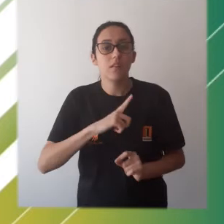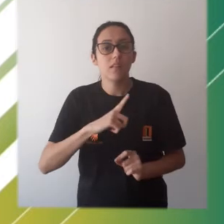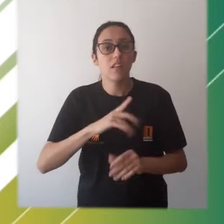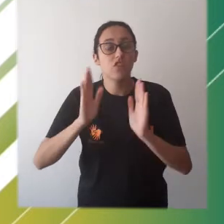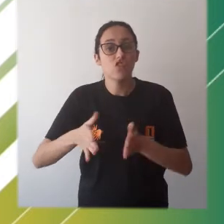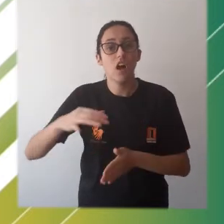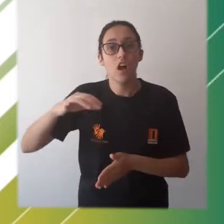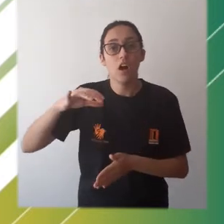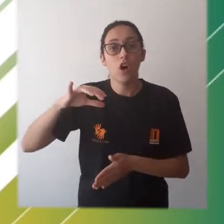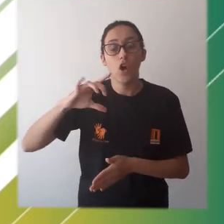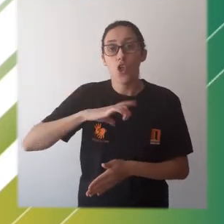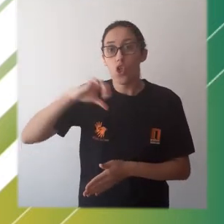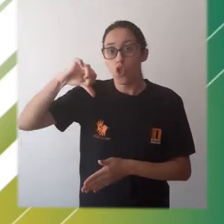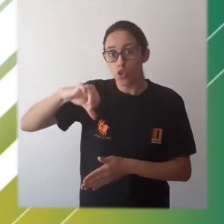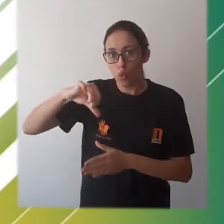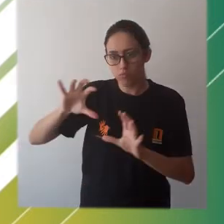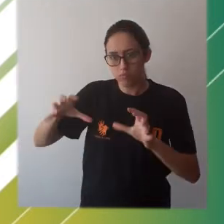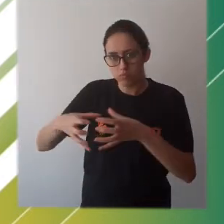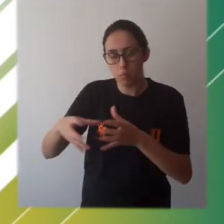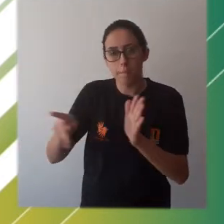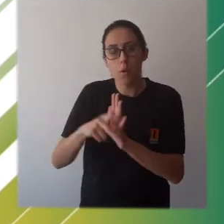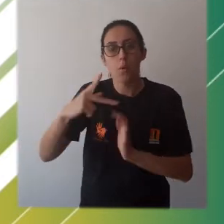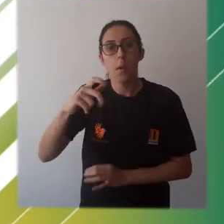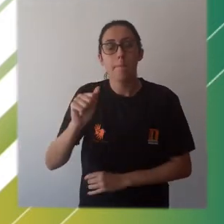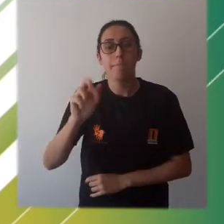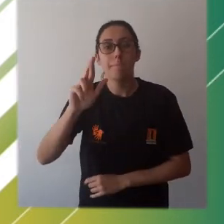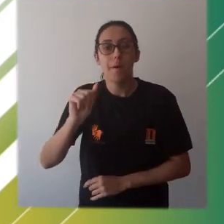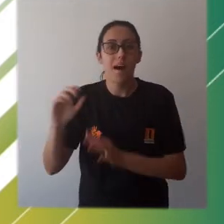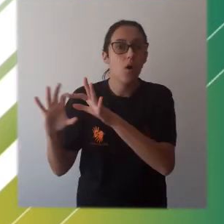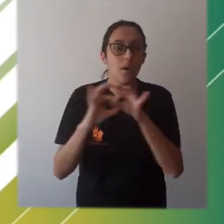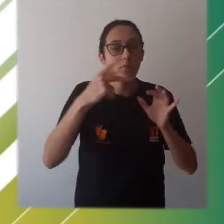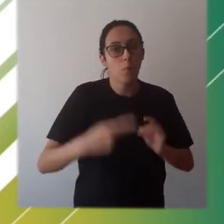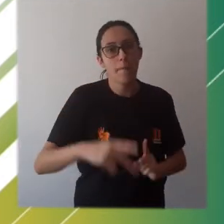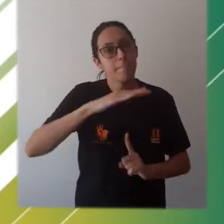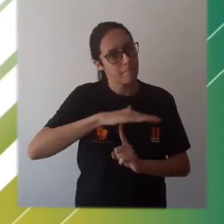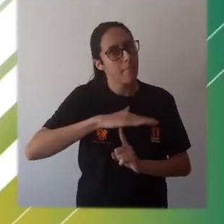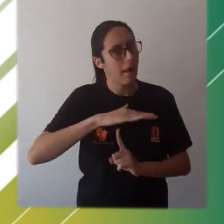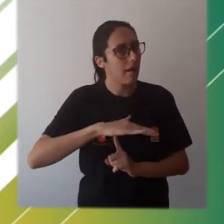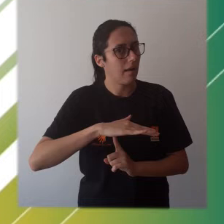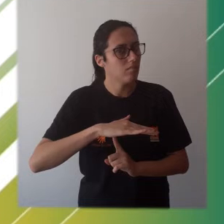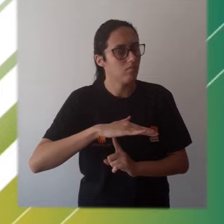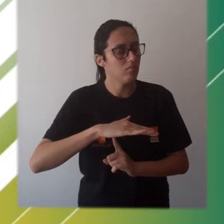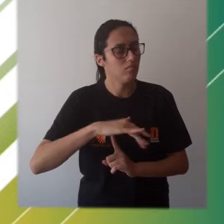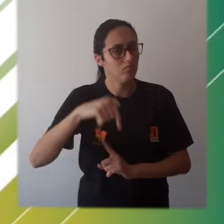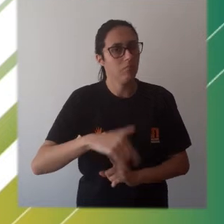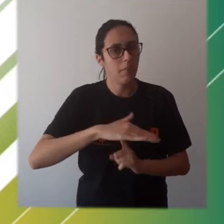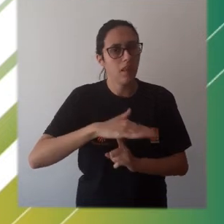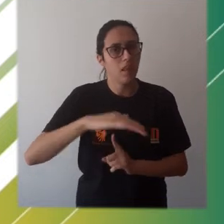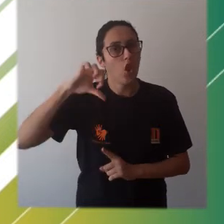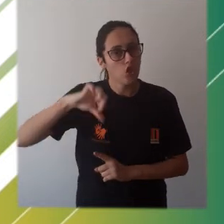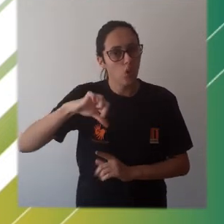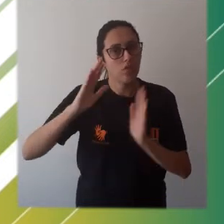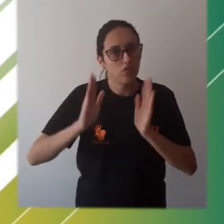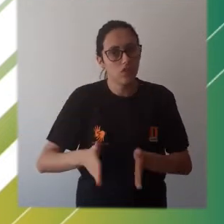estamos na 9ª edição dos Jogos Abertos Paradesportivos do Paraná. Né? Então, como eu falei, é